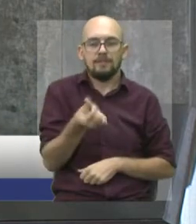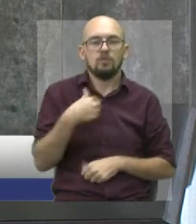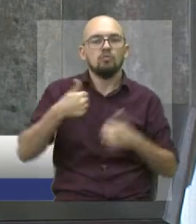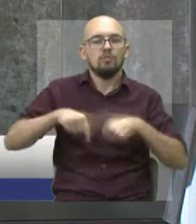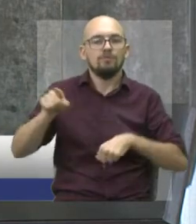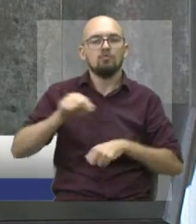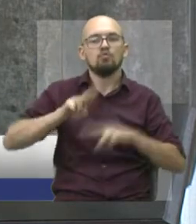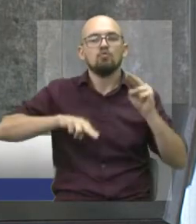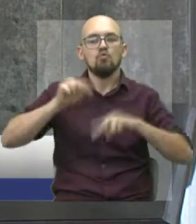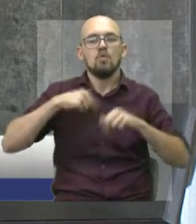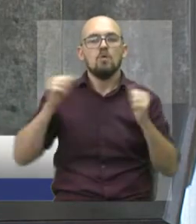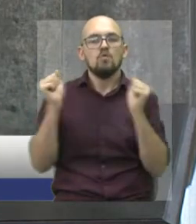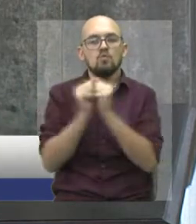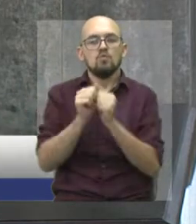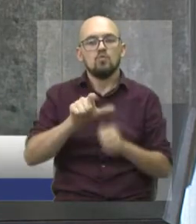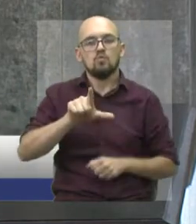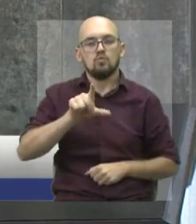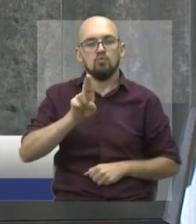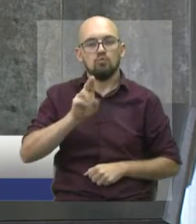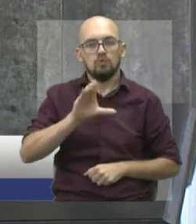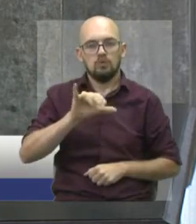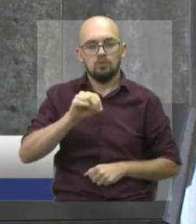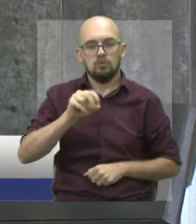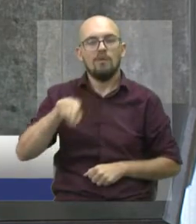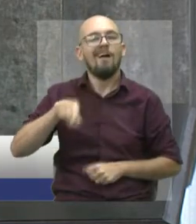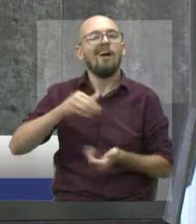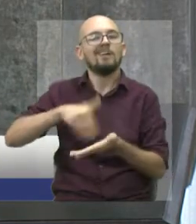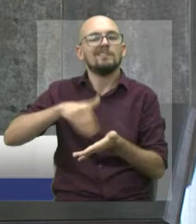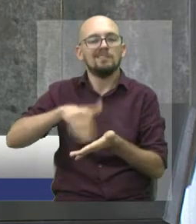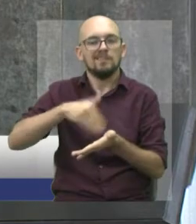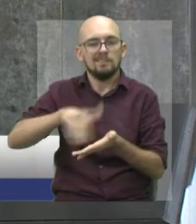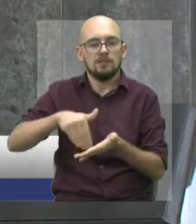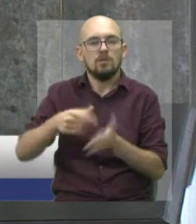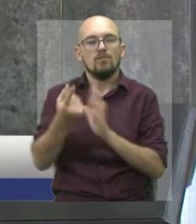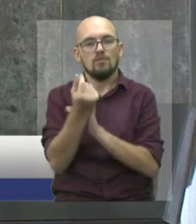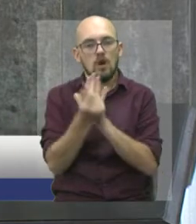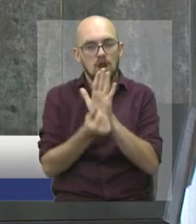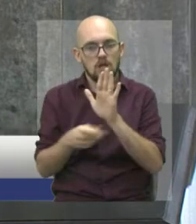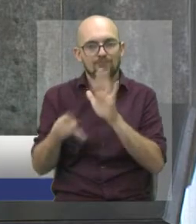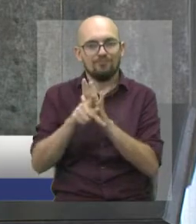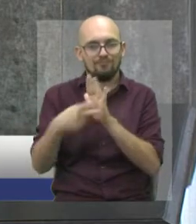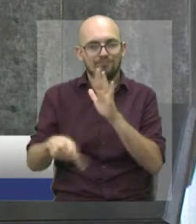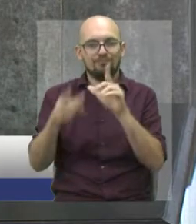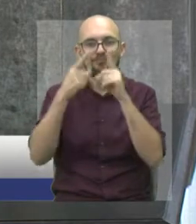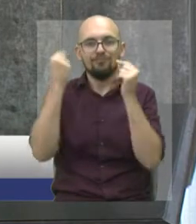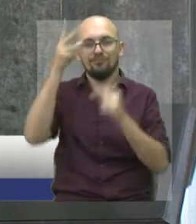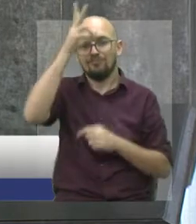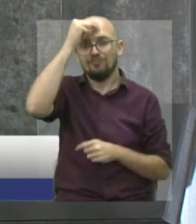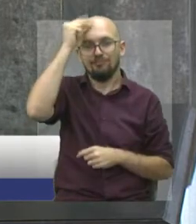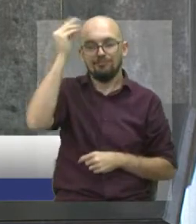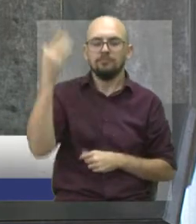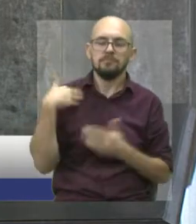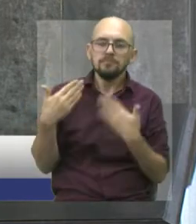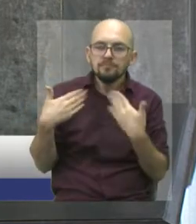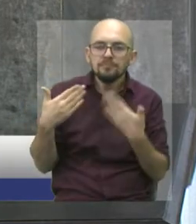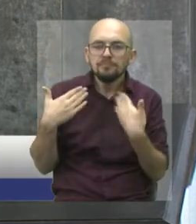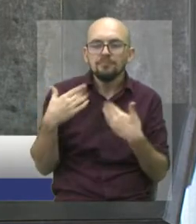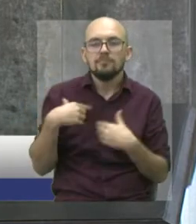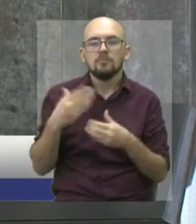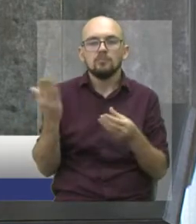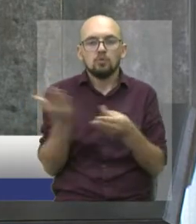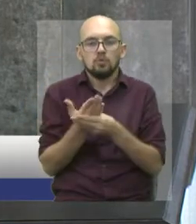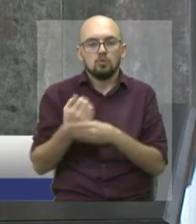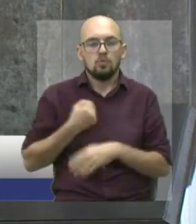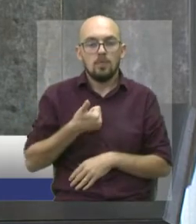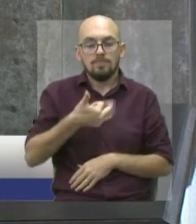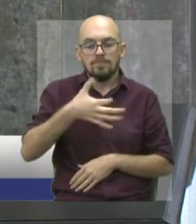junho com o Lúcio, secretário de Finanças hoje, processo de número